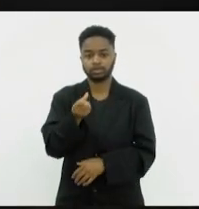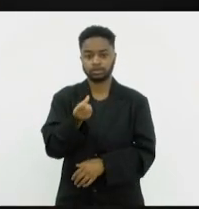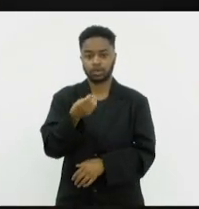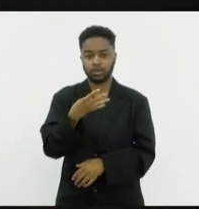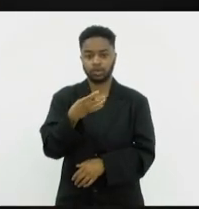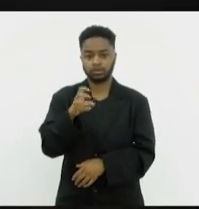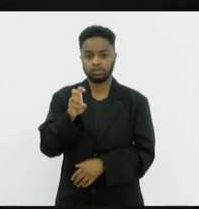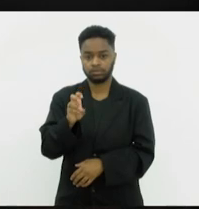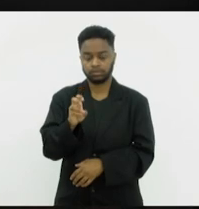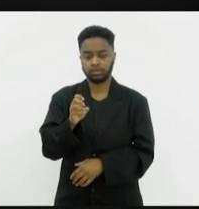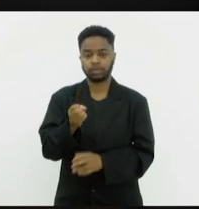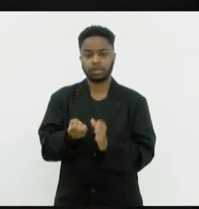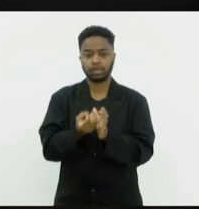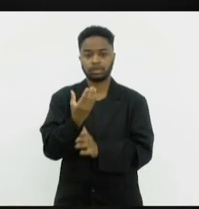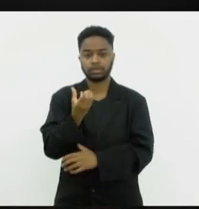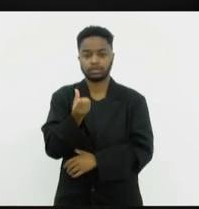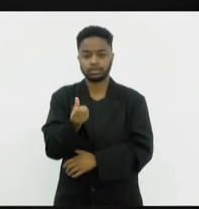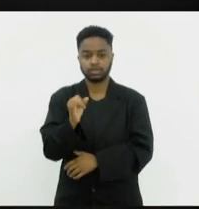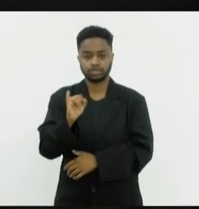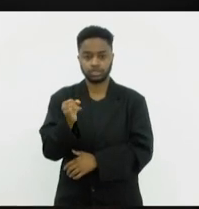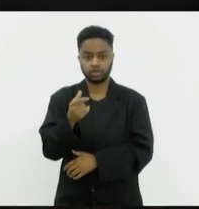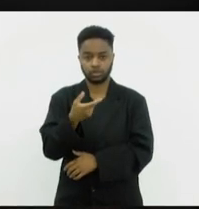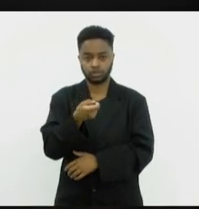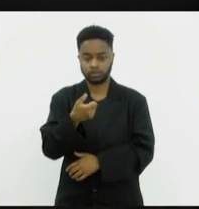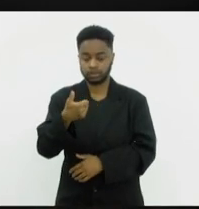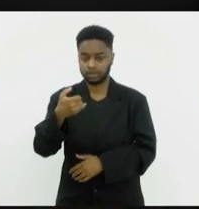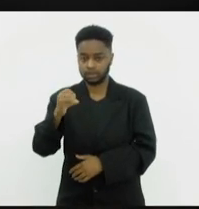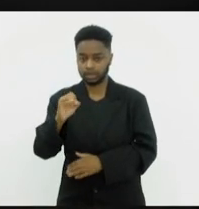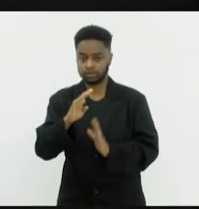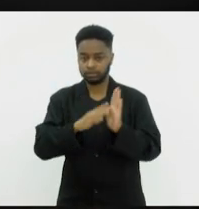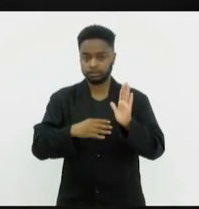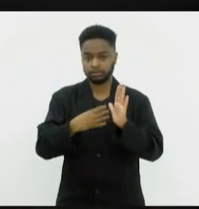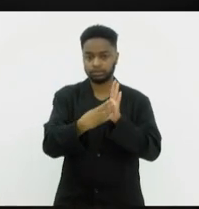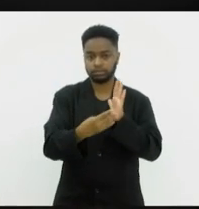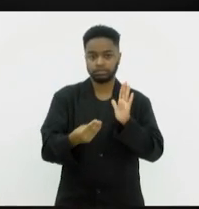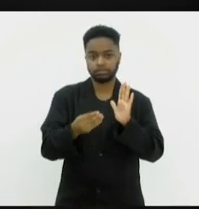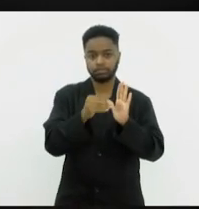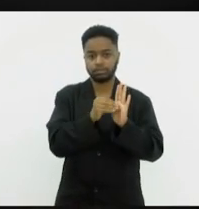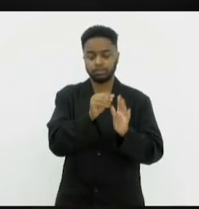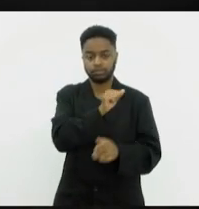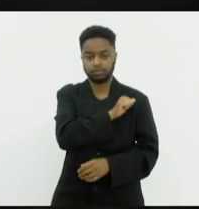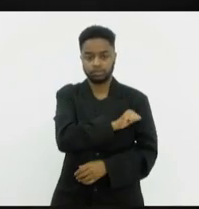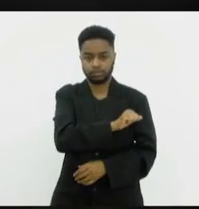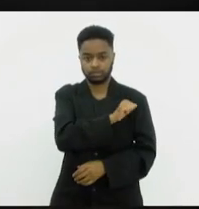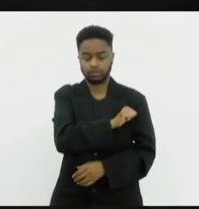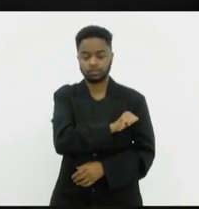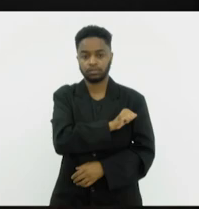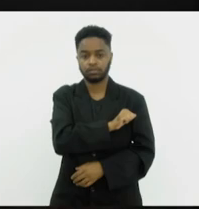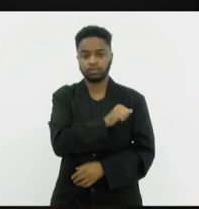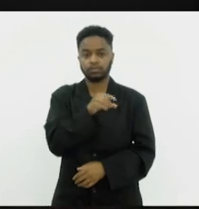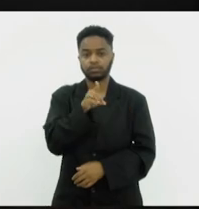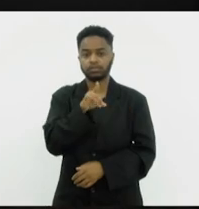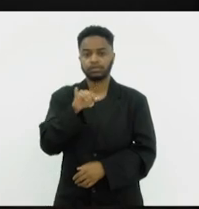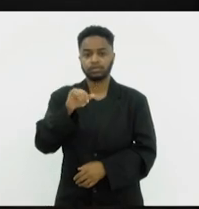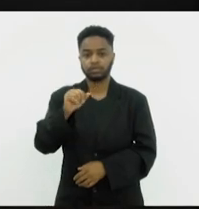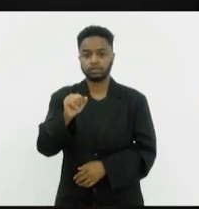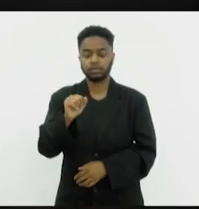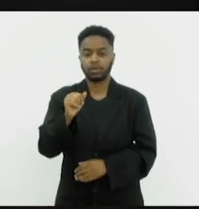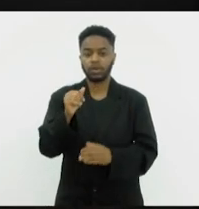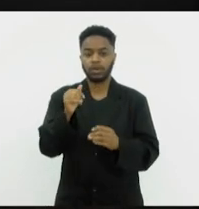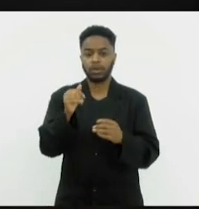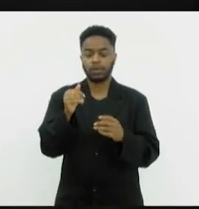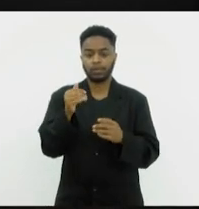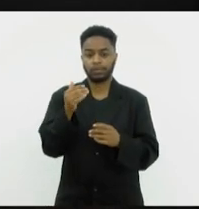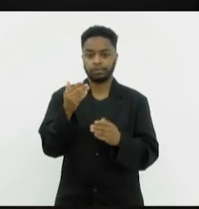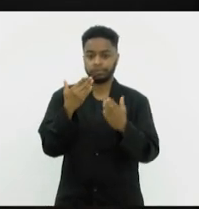5.645, de 6 de janeiro de 2010, para incluir no calendário do Estado do Rio de Janeiro o dia do